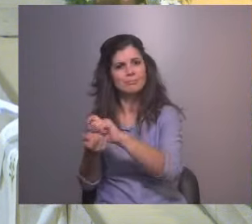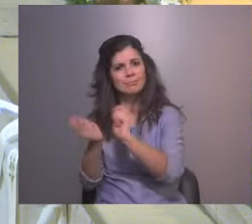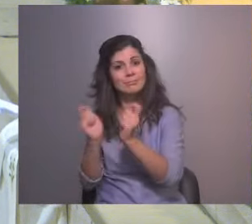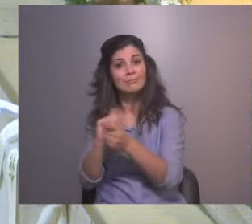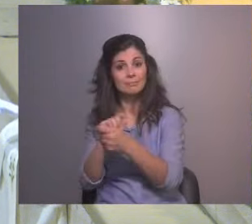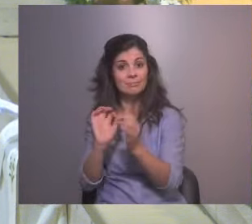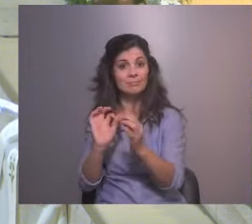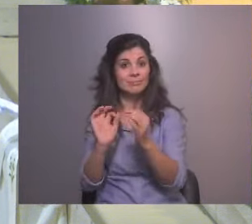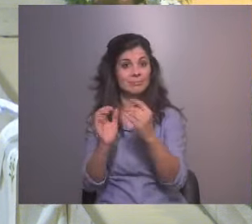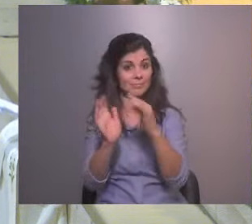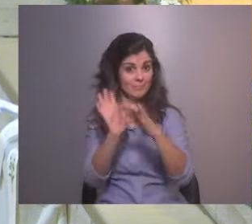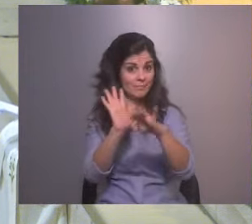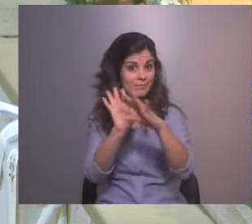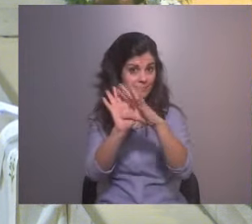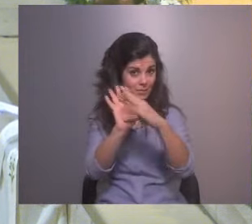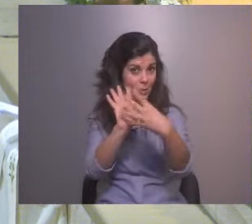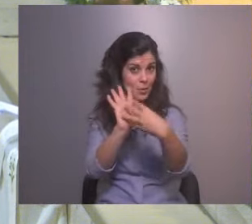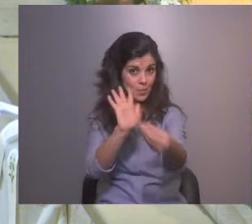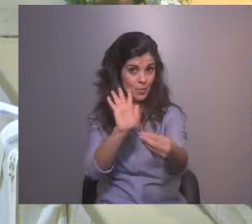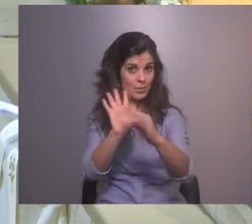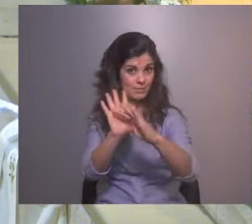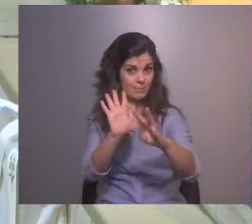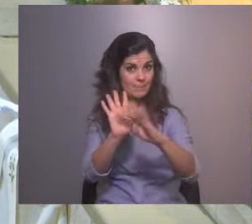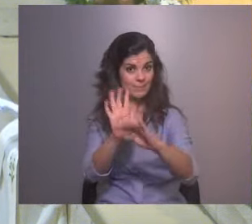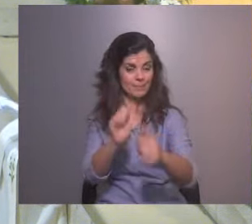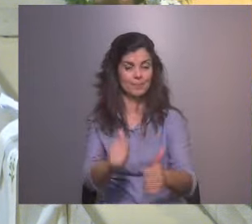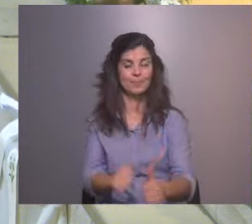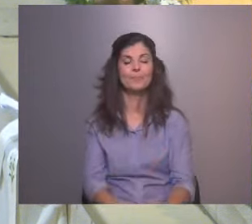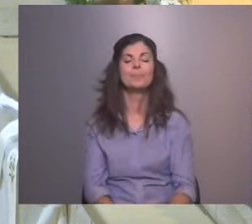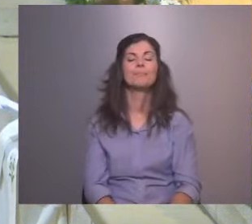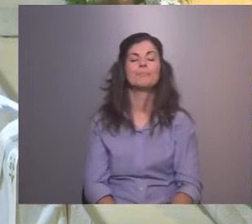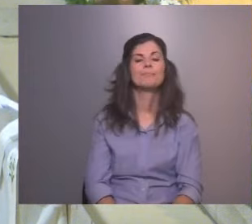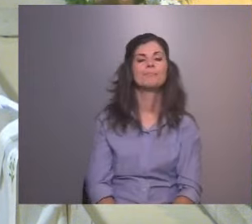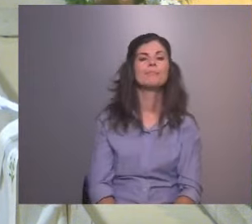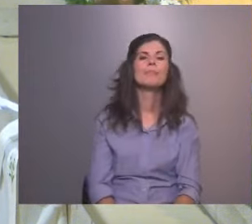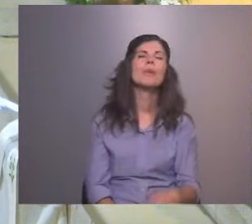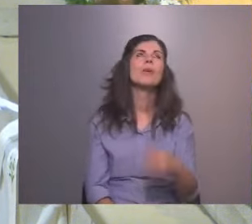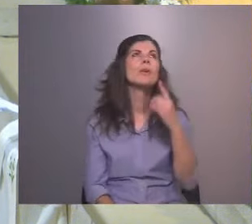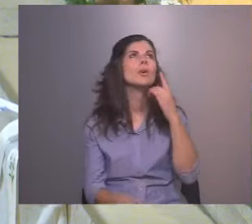Jesus, é por vosso amor,